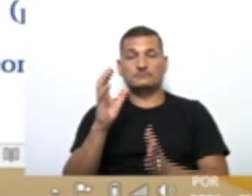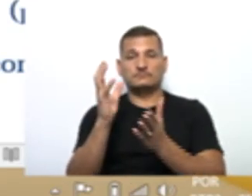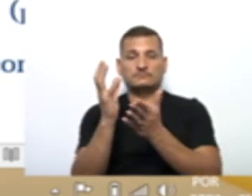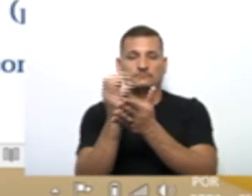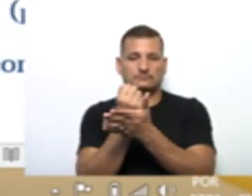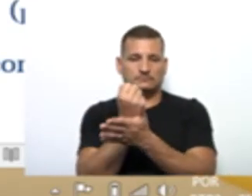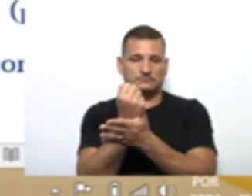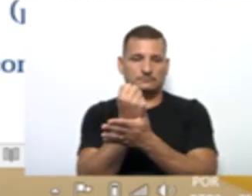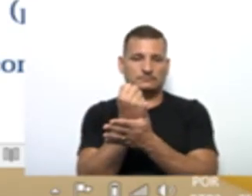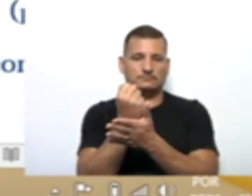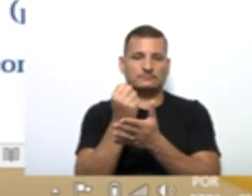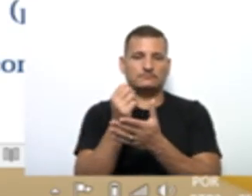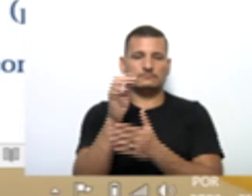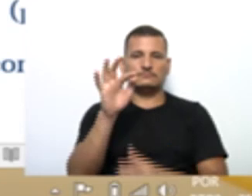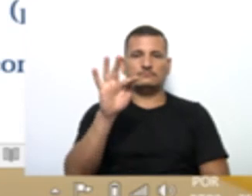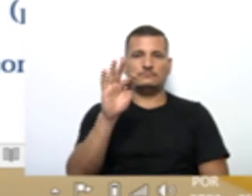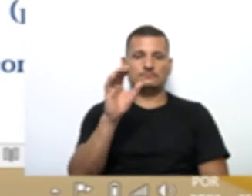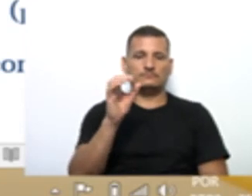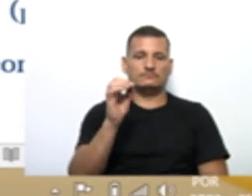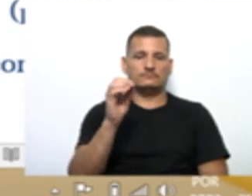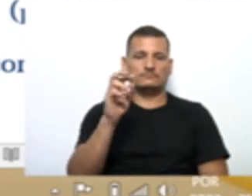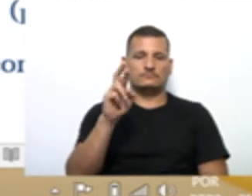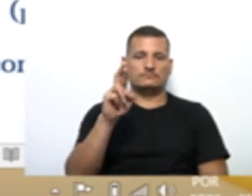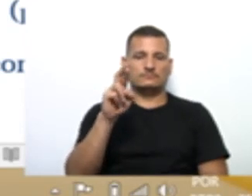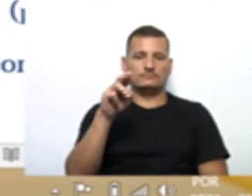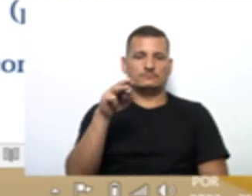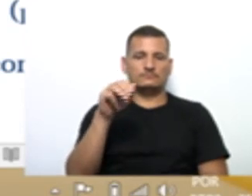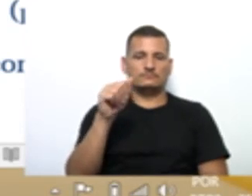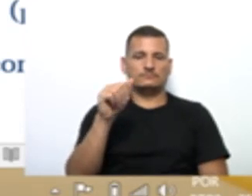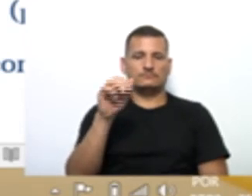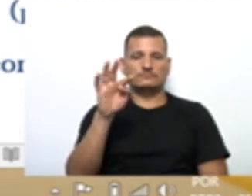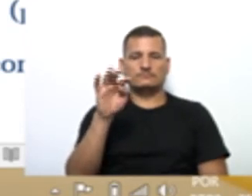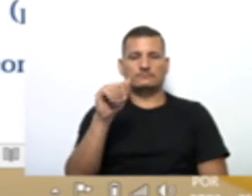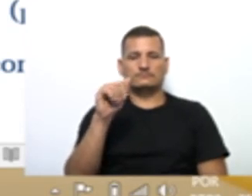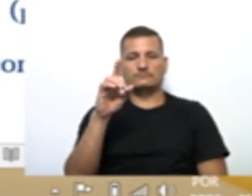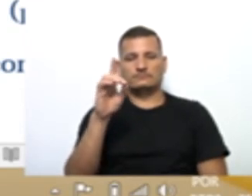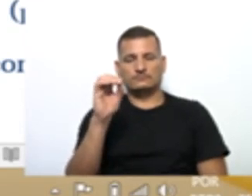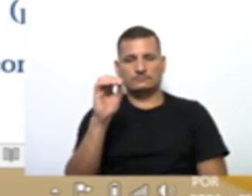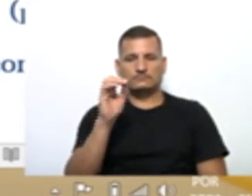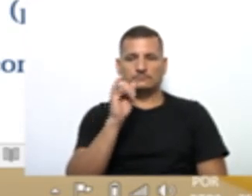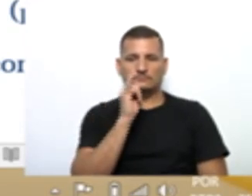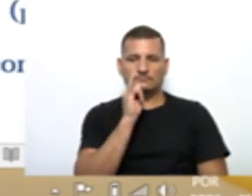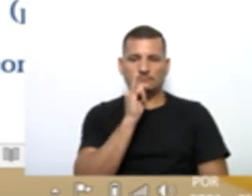como formatado. Por exemplo,